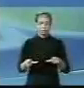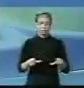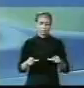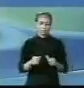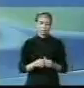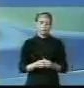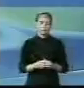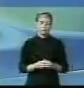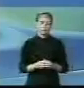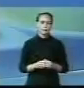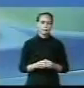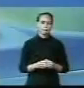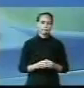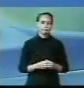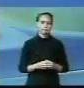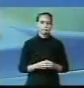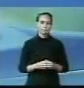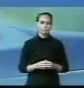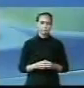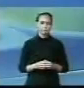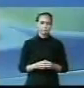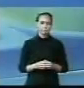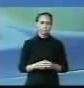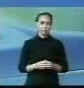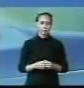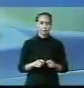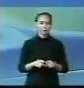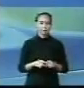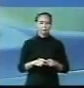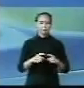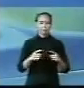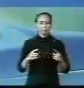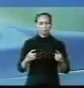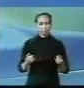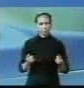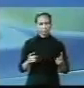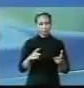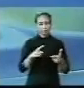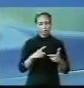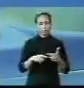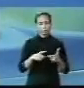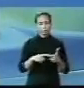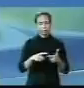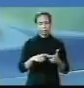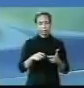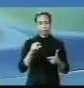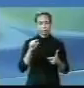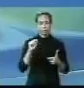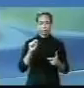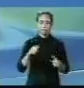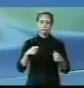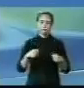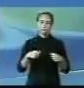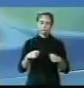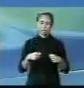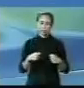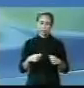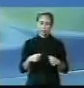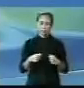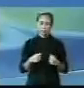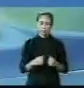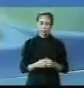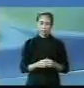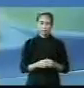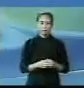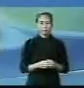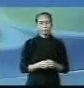dentro da sua rede. É um mal necessário, muitas vezes a gente pode dizer assim, né? Mas realmente deve ser feito e é uma atitude que muitos administradores